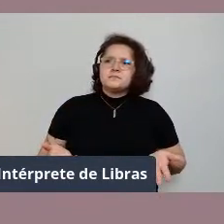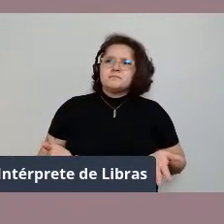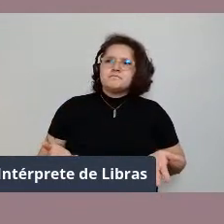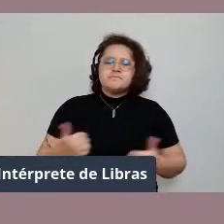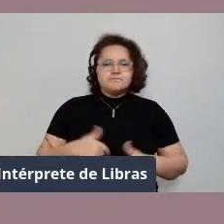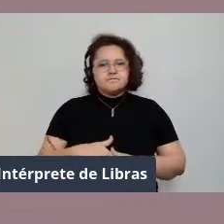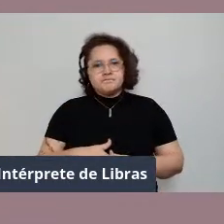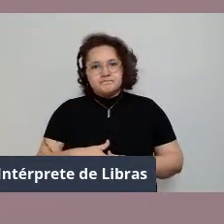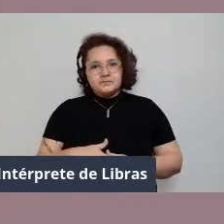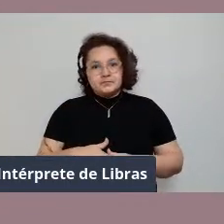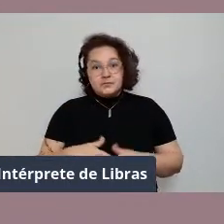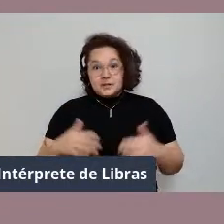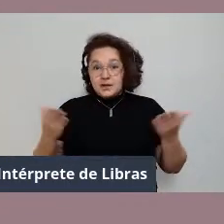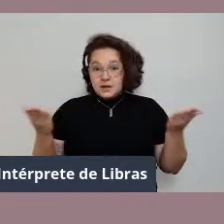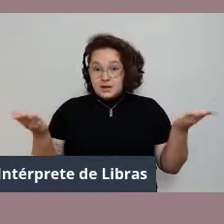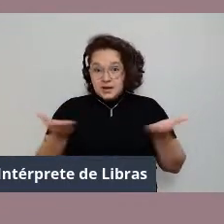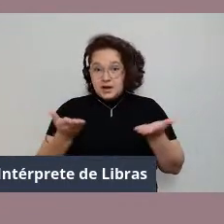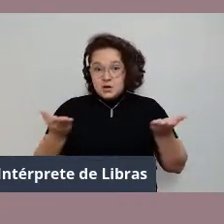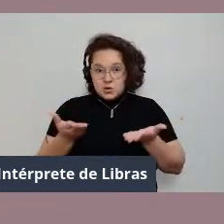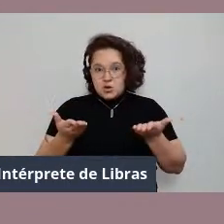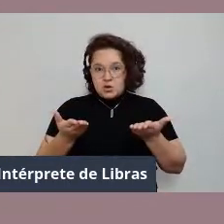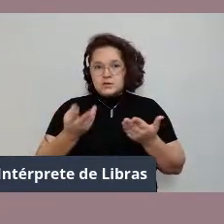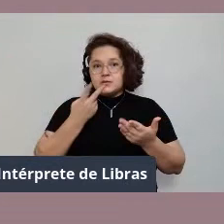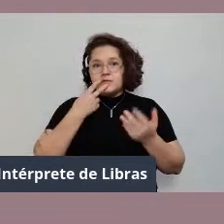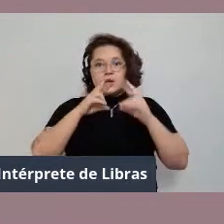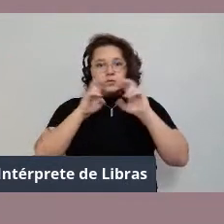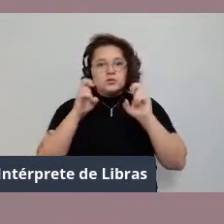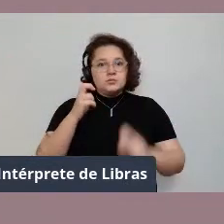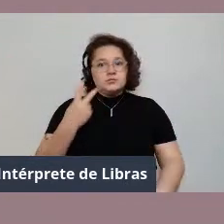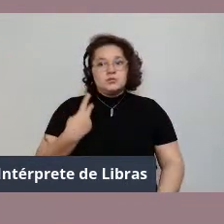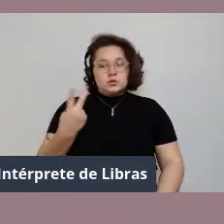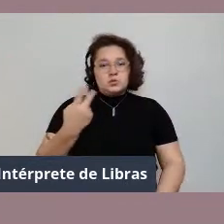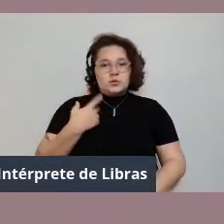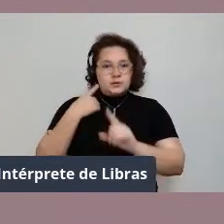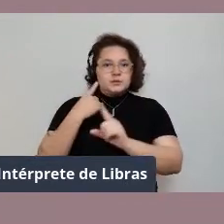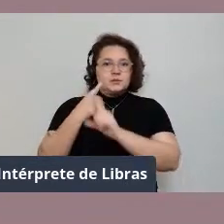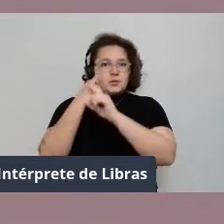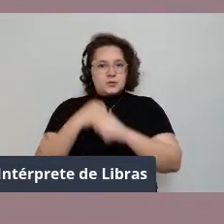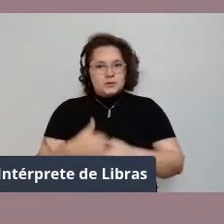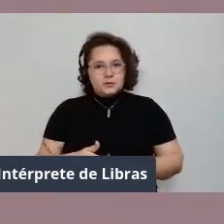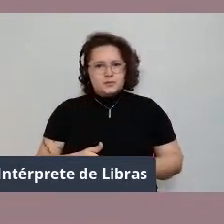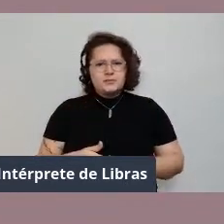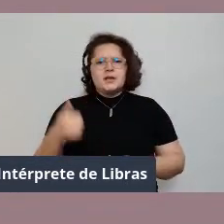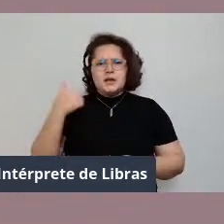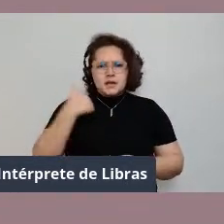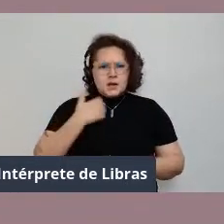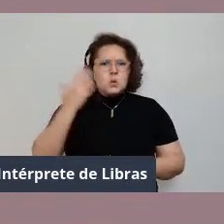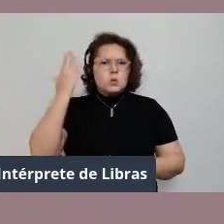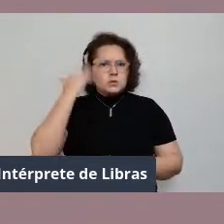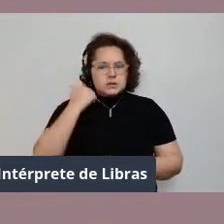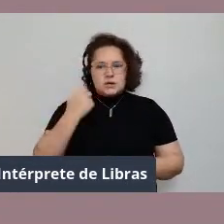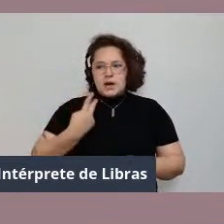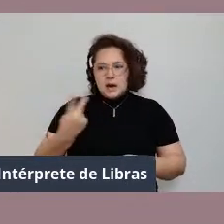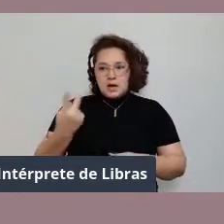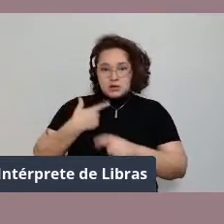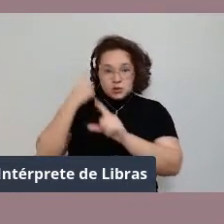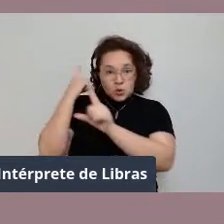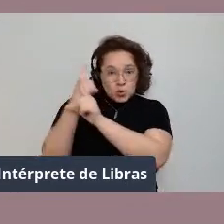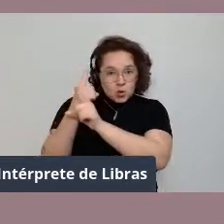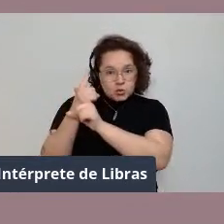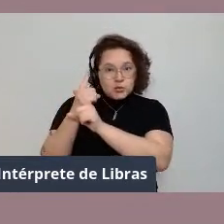E agora eu conto o nosso encontro. Eu sei que esse encontro meu com Clarice aconteceu em